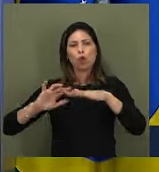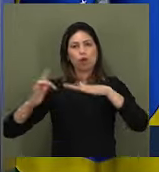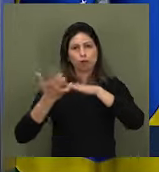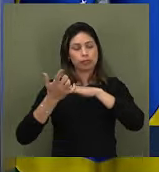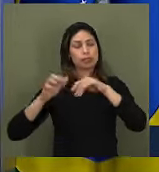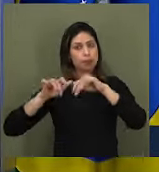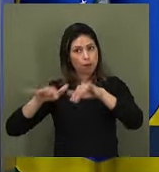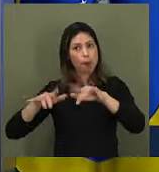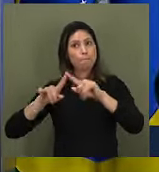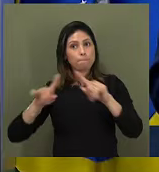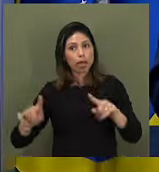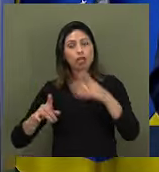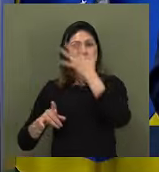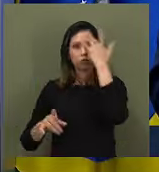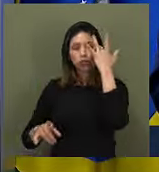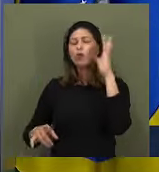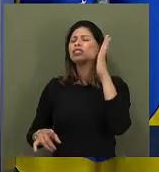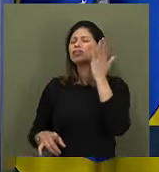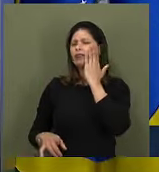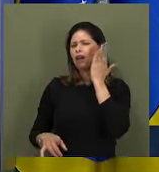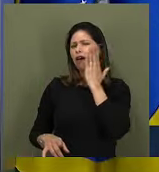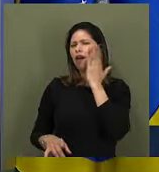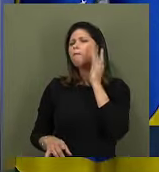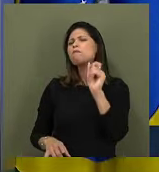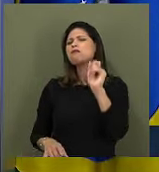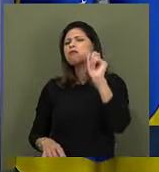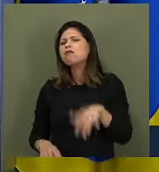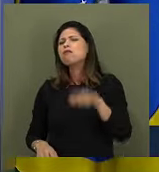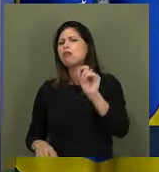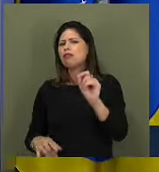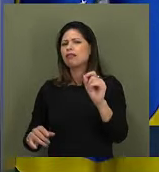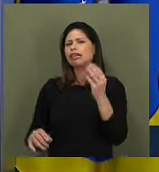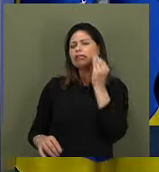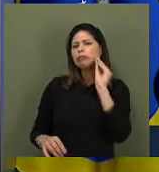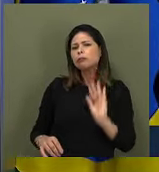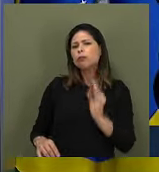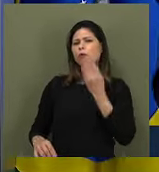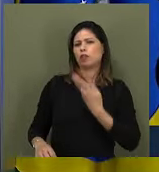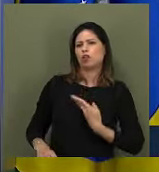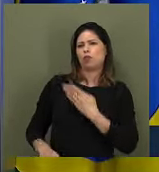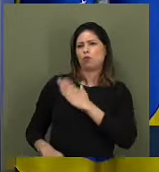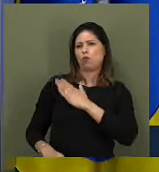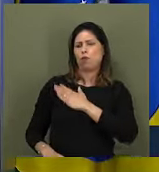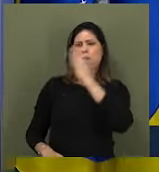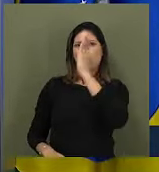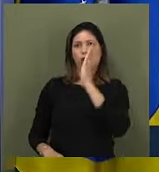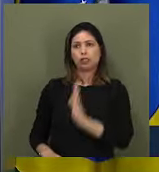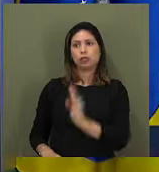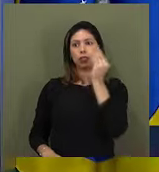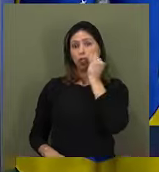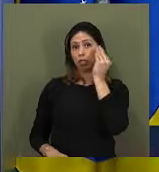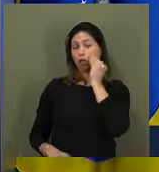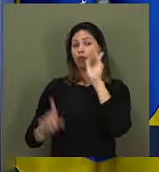Portanto o povo sabe quem tá trindo a pátria o povo sabe quem não faz nada podendo fazer muito enquanto assiste a nossa